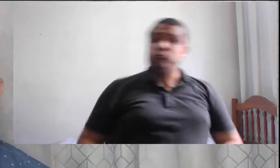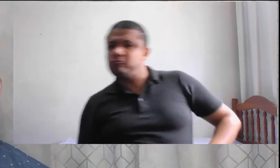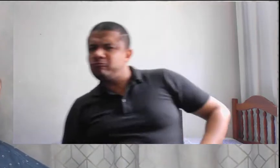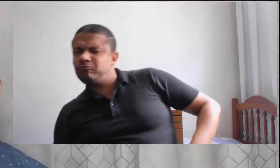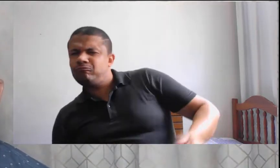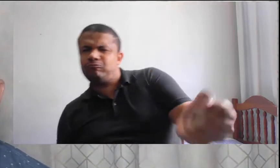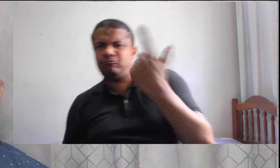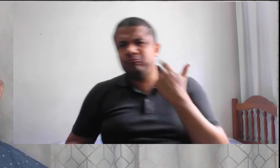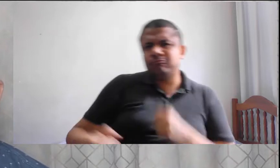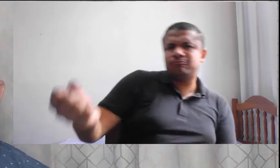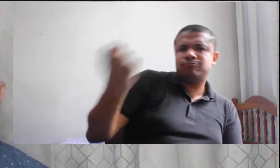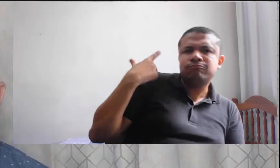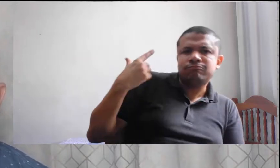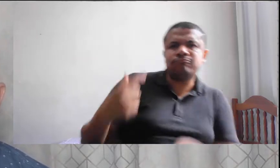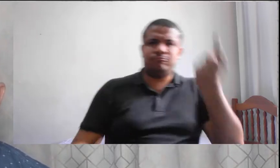cão.